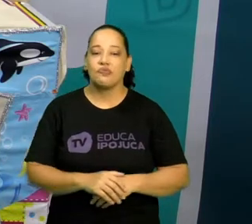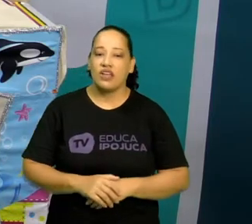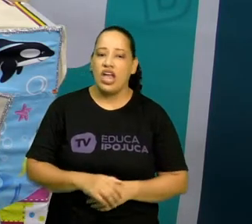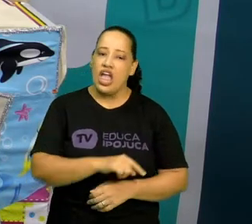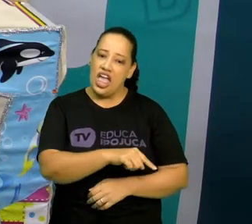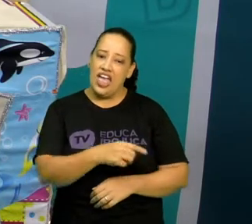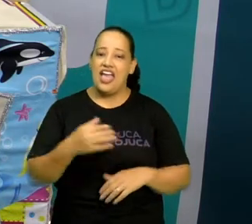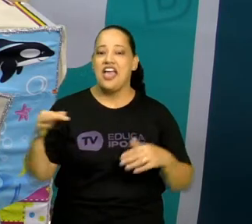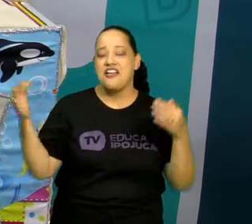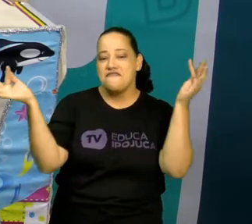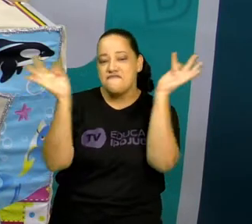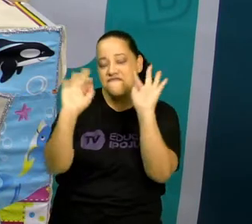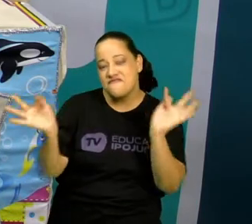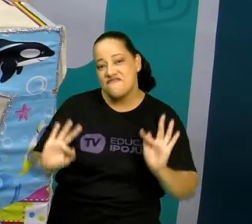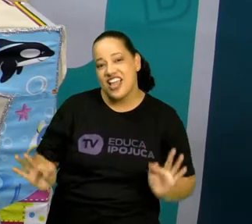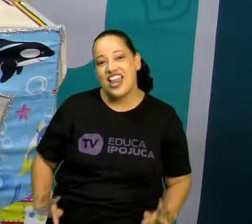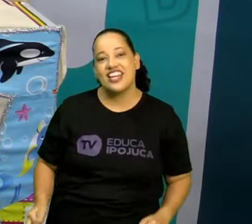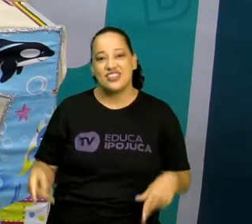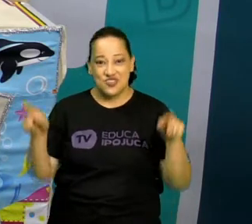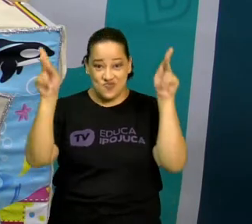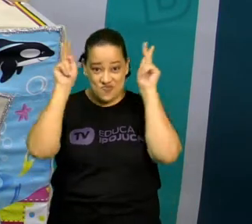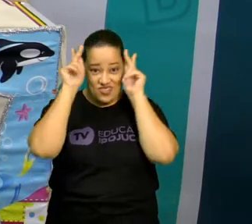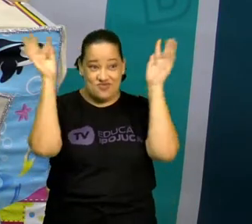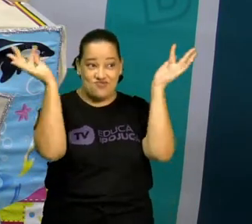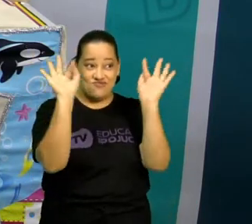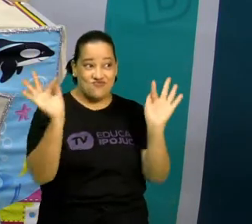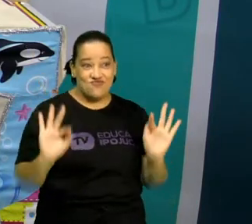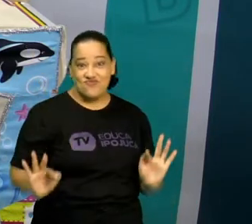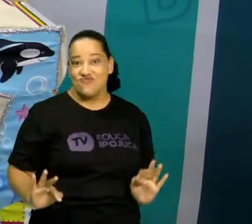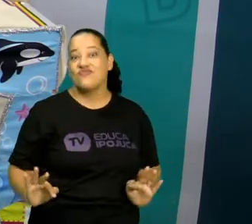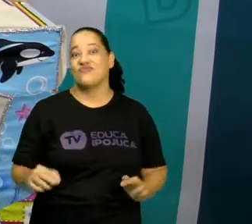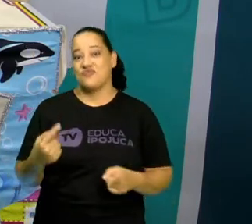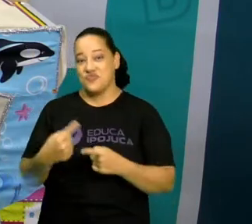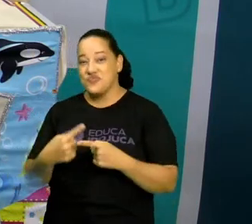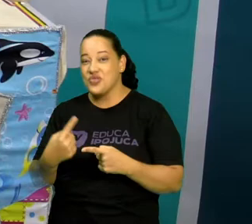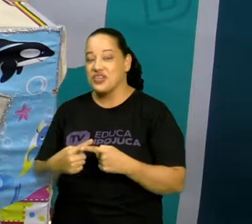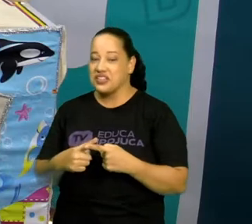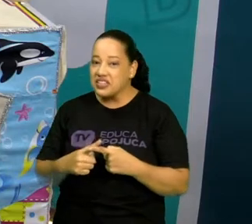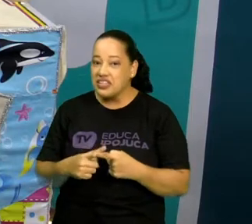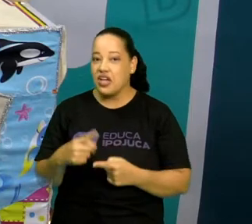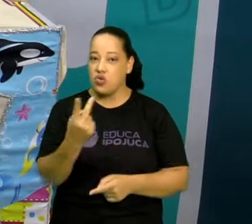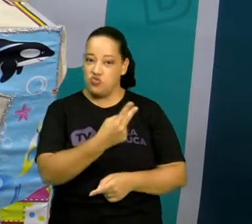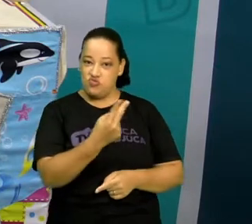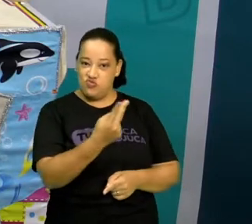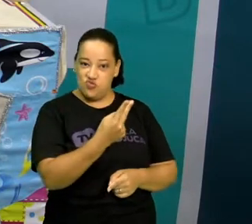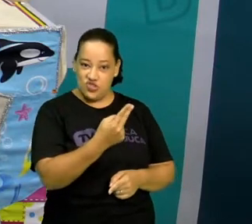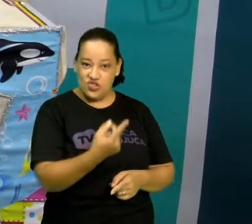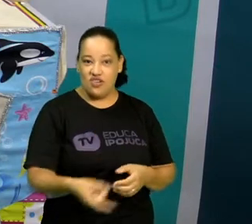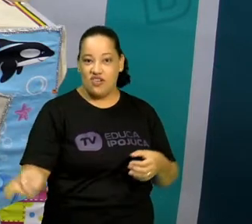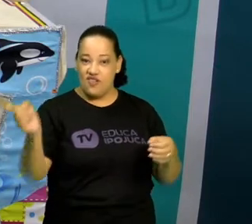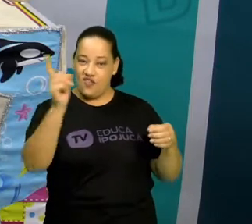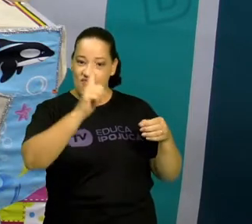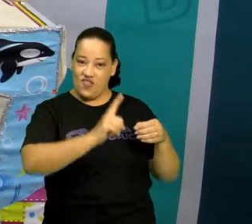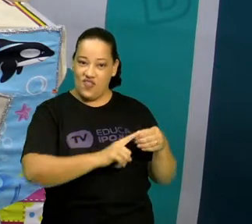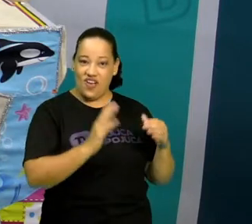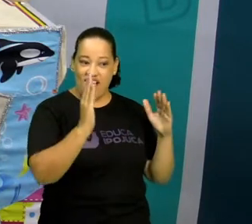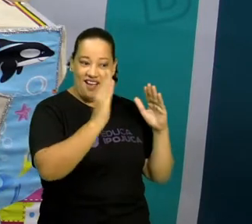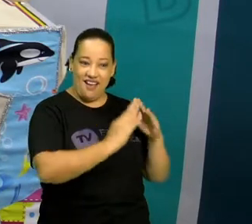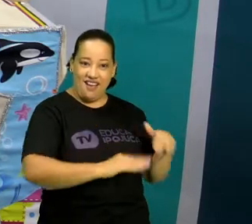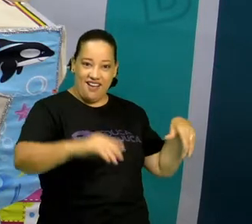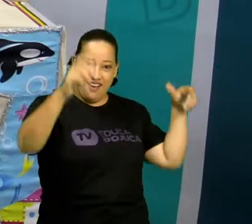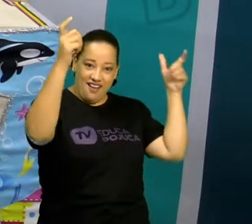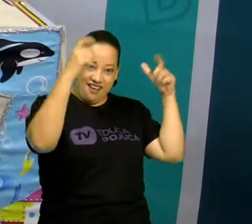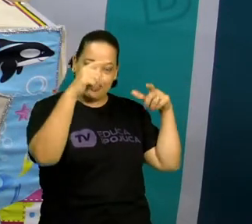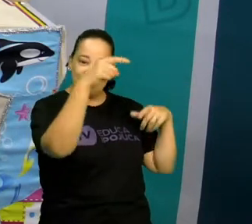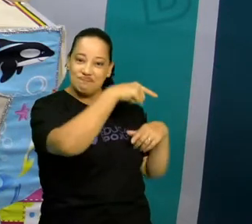tão feliz, que ele voltou a enxergar. Os dois voltaram para o seu reino. Foi uma festa